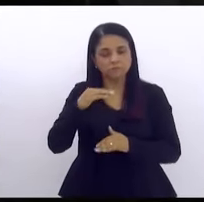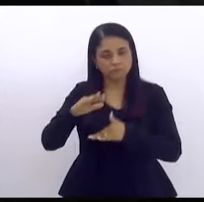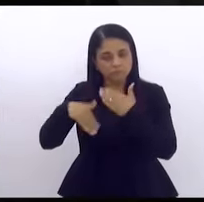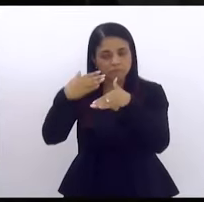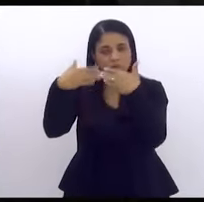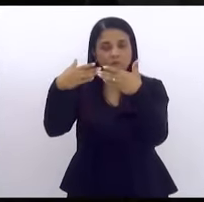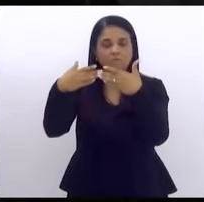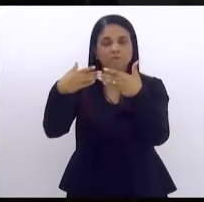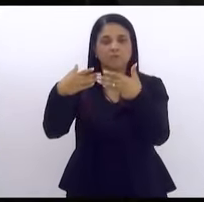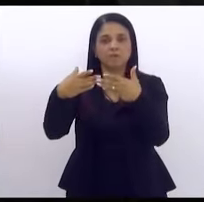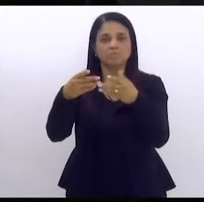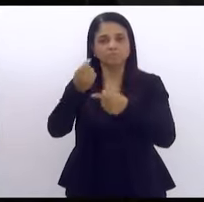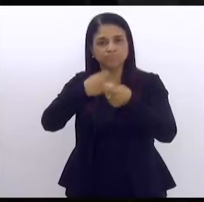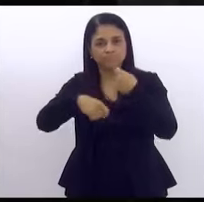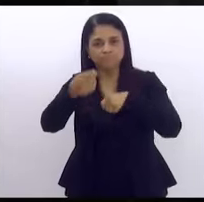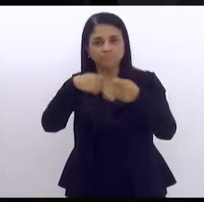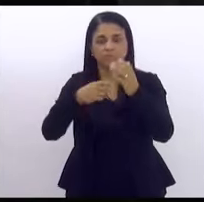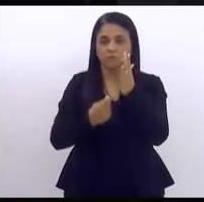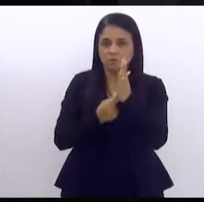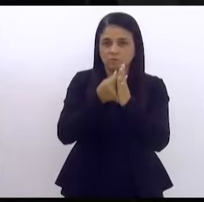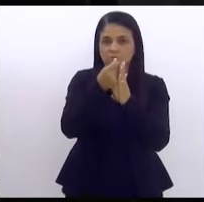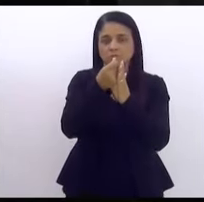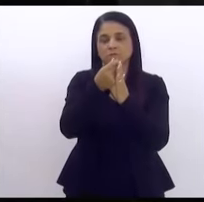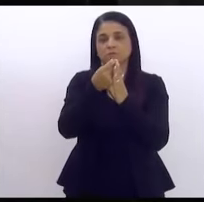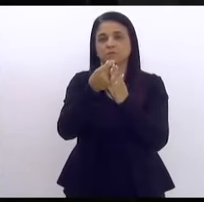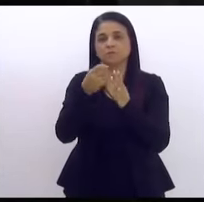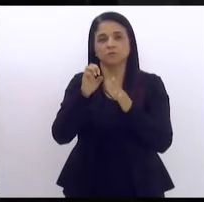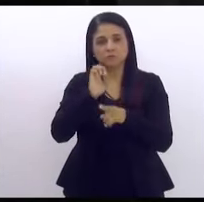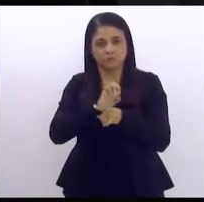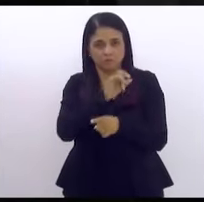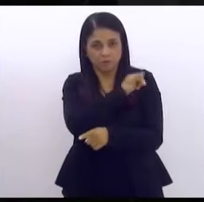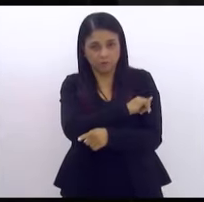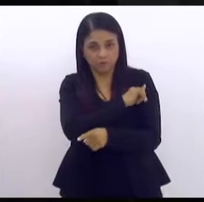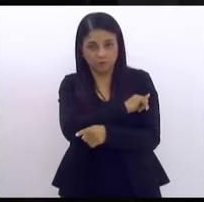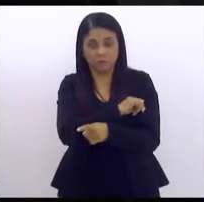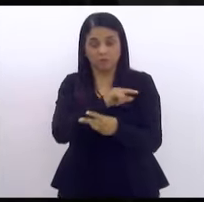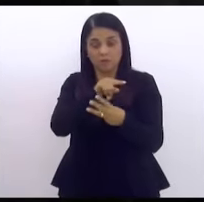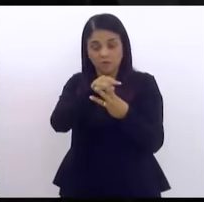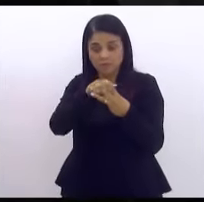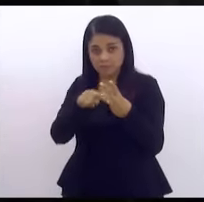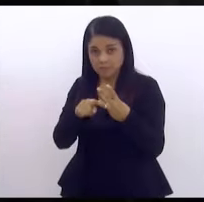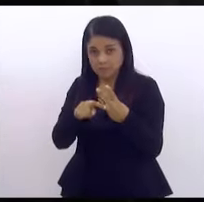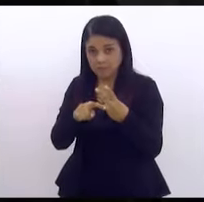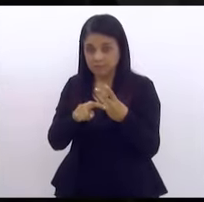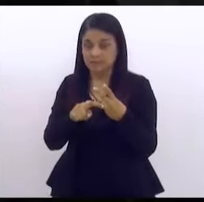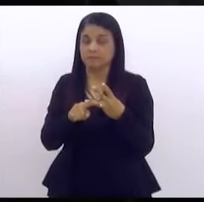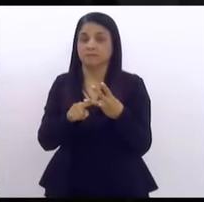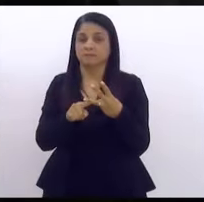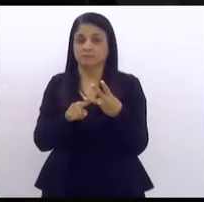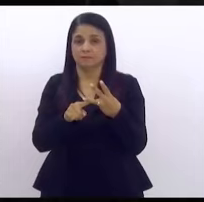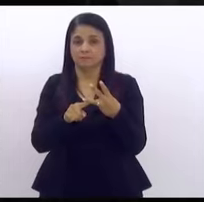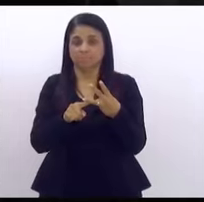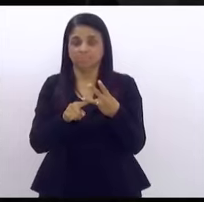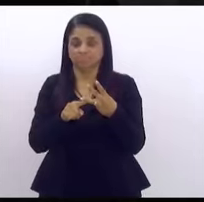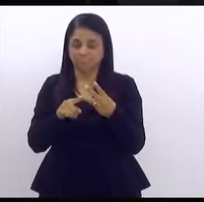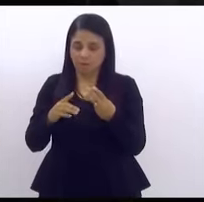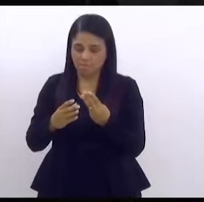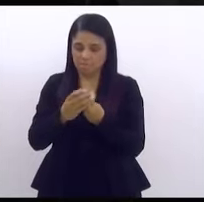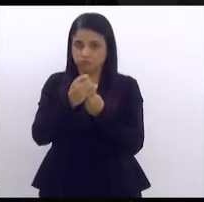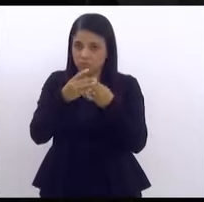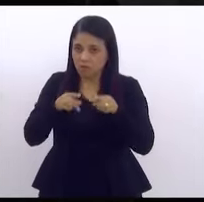desenvolvimento econômico, enfim, orçamentário e financeiro do Estado. Então, são 3 instrumentos que devem andar de maneira